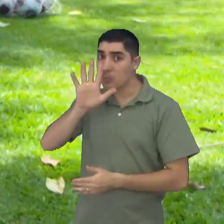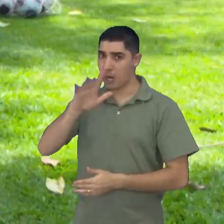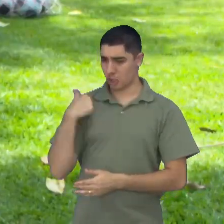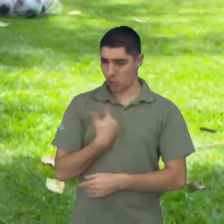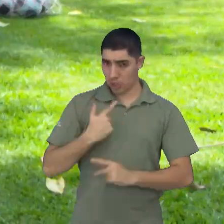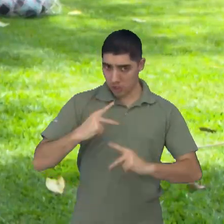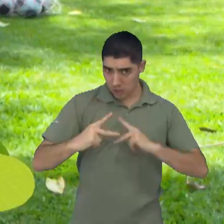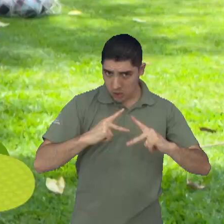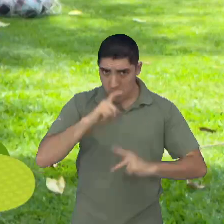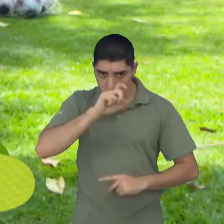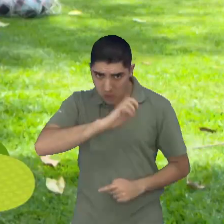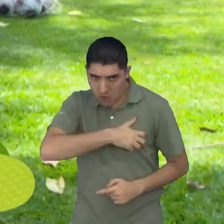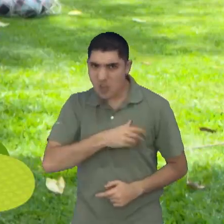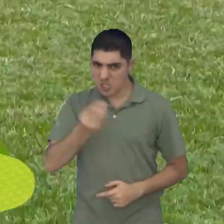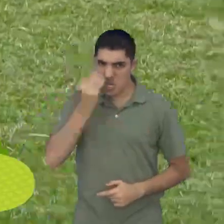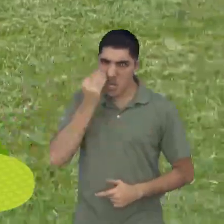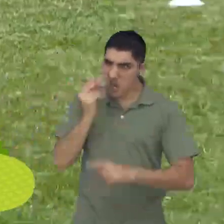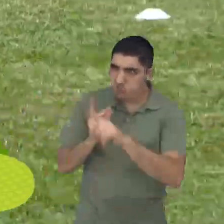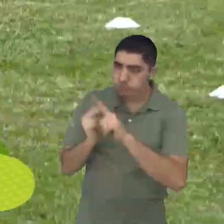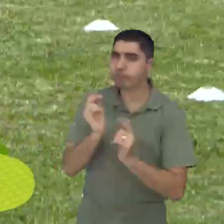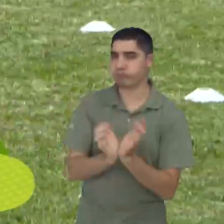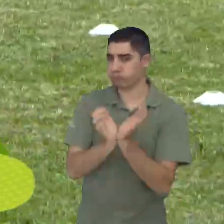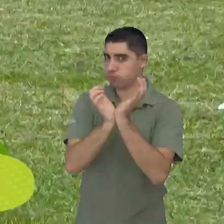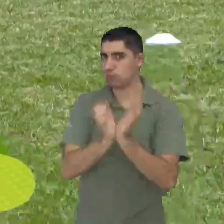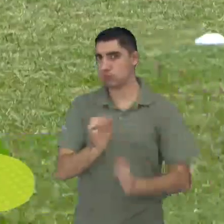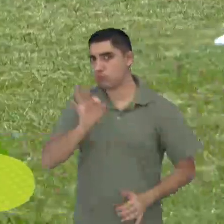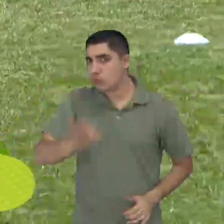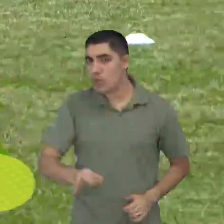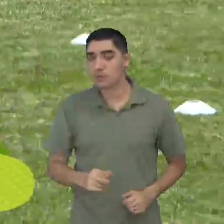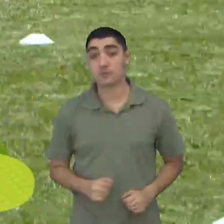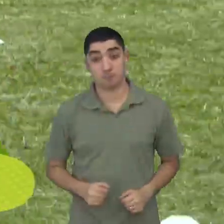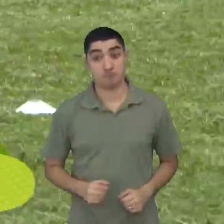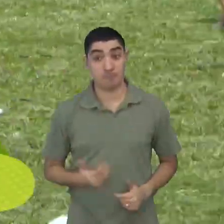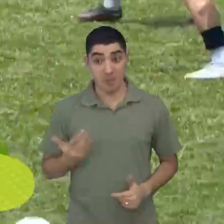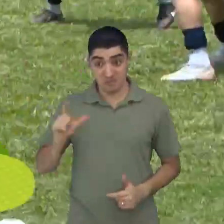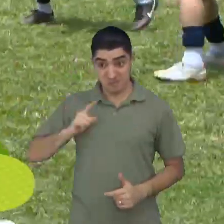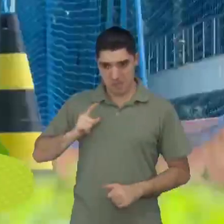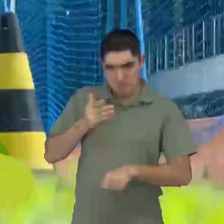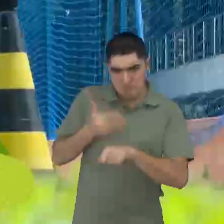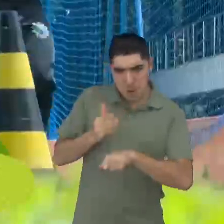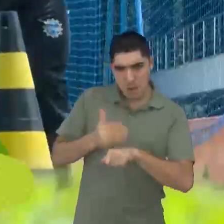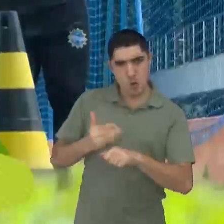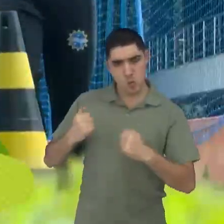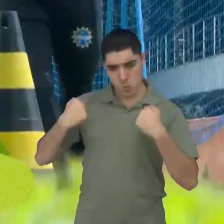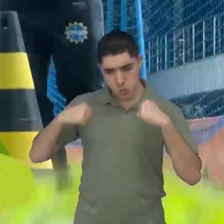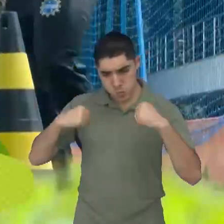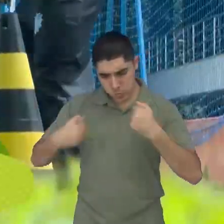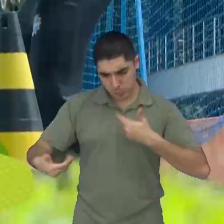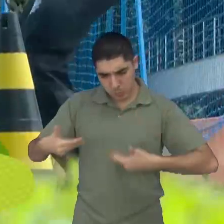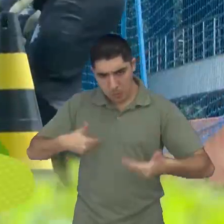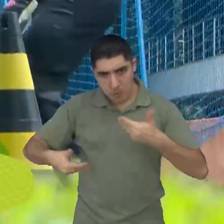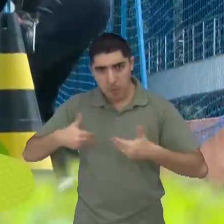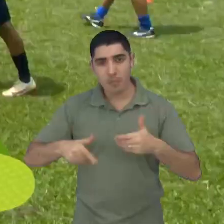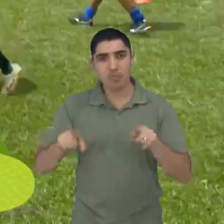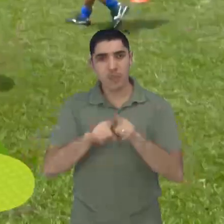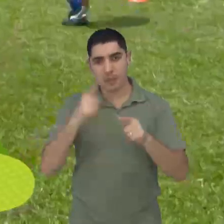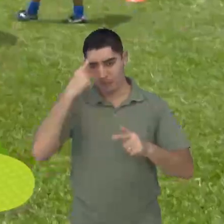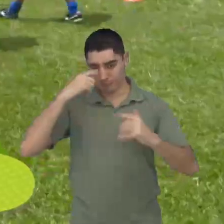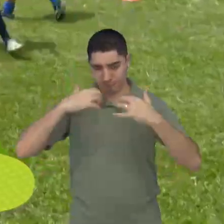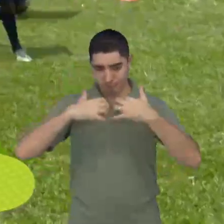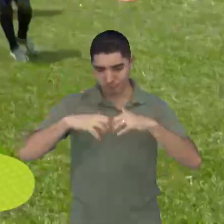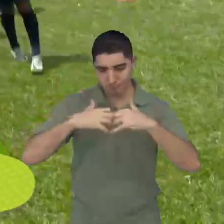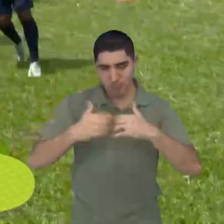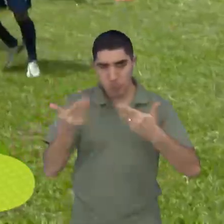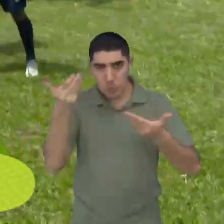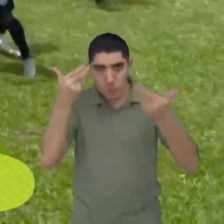mais uma vez para brigar pelo título. E é assim, se preparando bem fisicamente, tecnicamente e mentalmente, o São